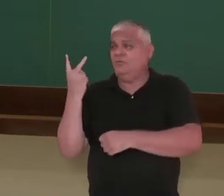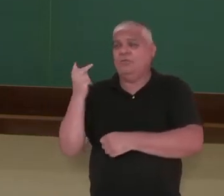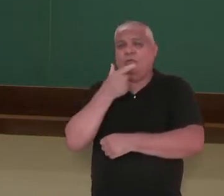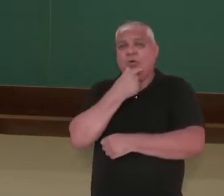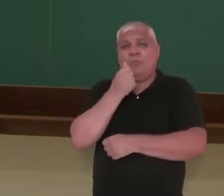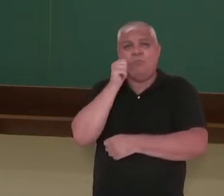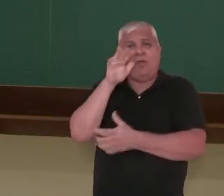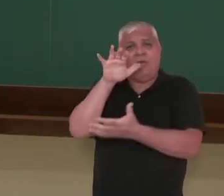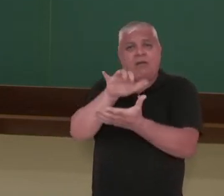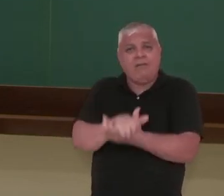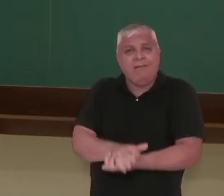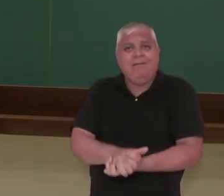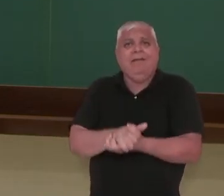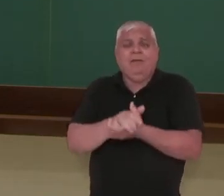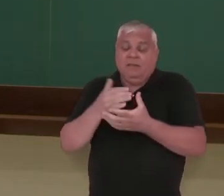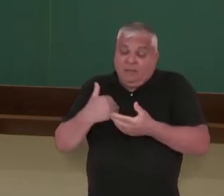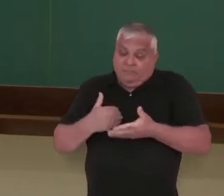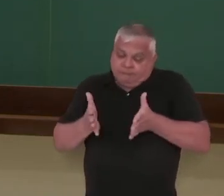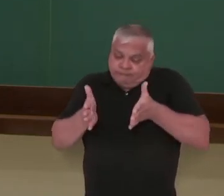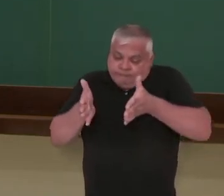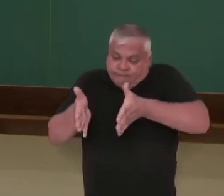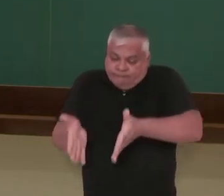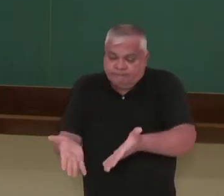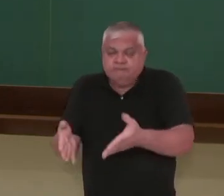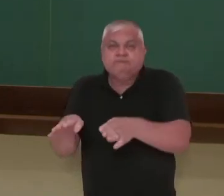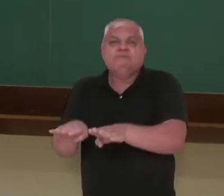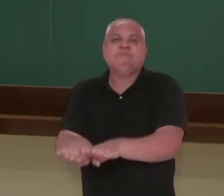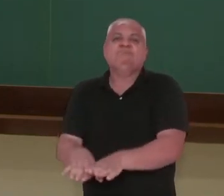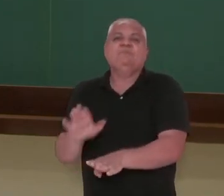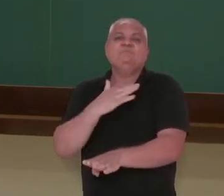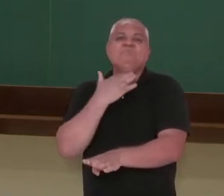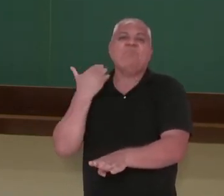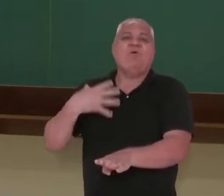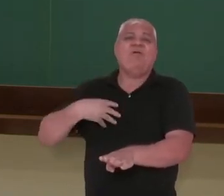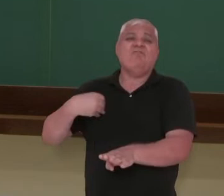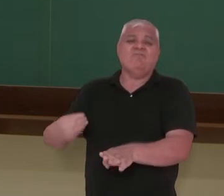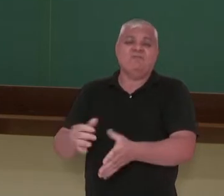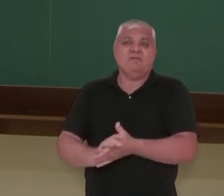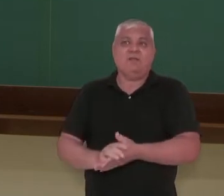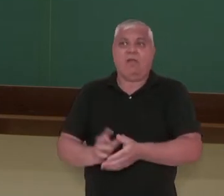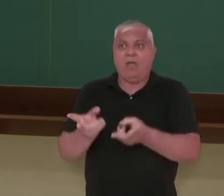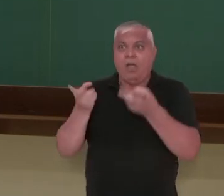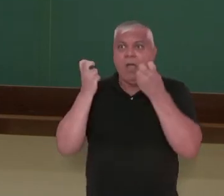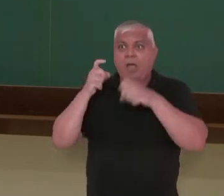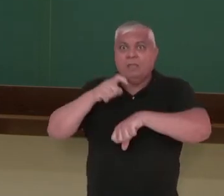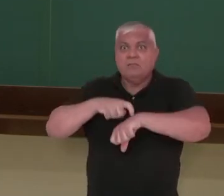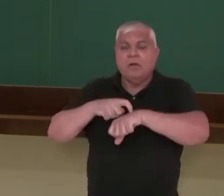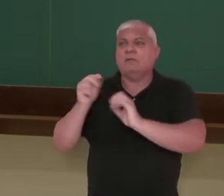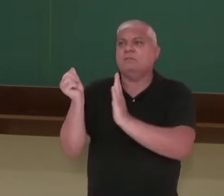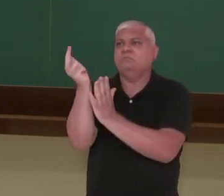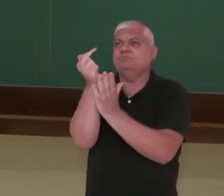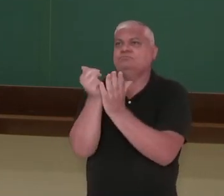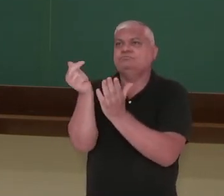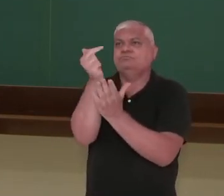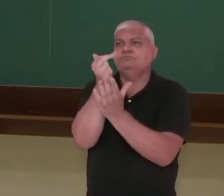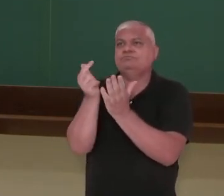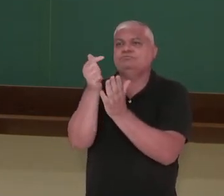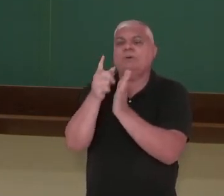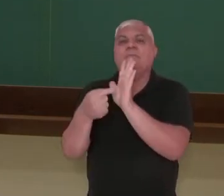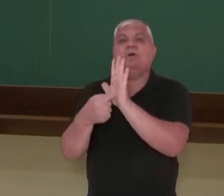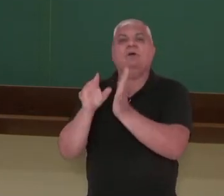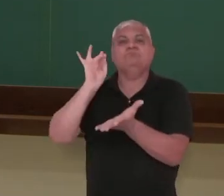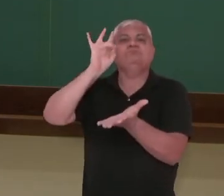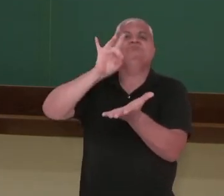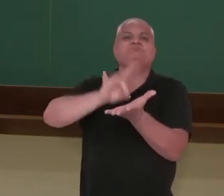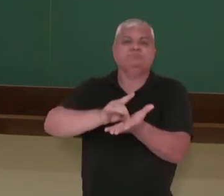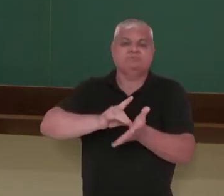sua humildade, eles enterram essa criança. E Millet capta essa imagem, capta esse momento e faz a pintura. Então, quer dizer, está retratando o